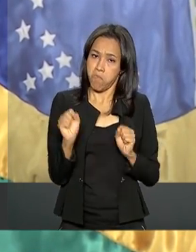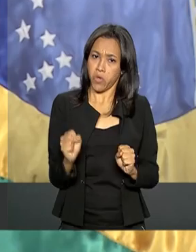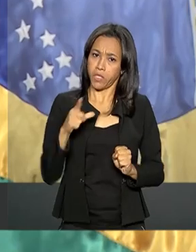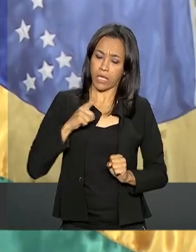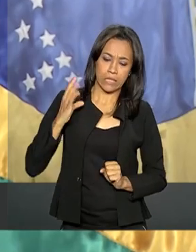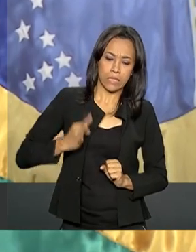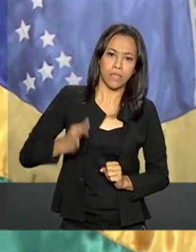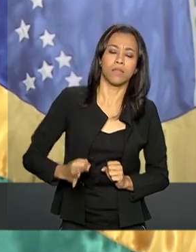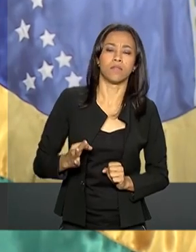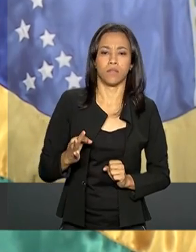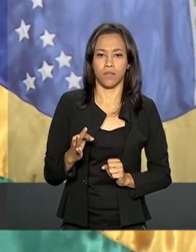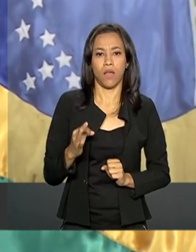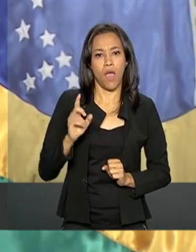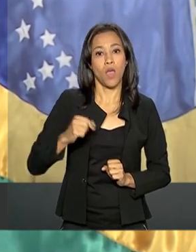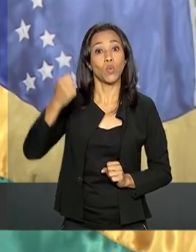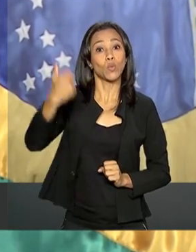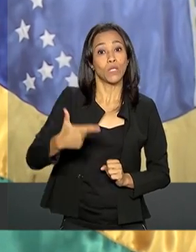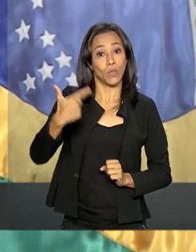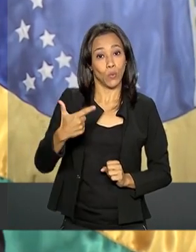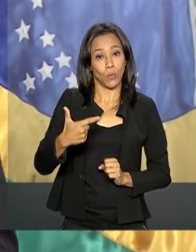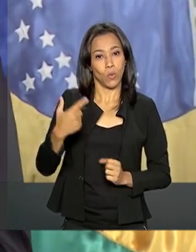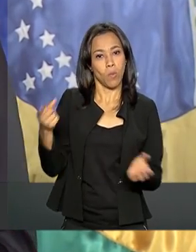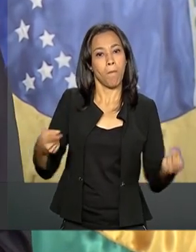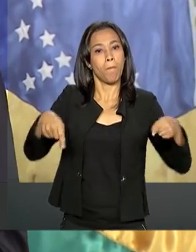o Chile é o nosso segundo parceiro comercial